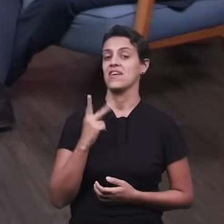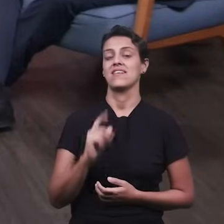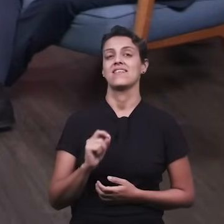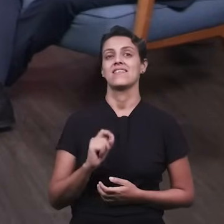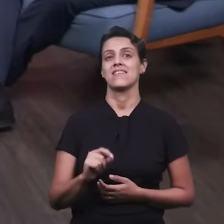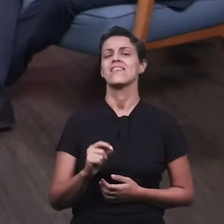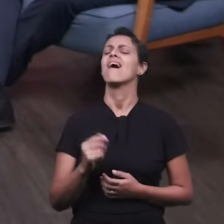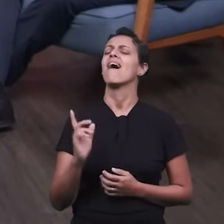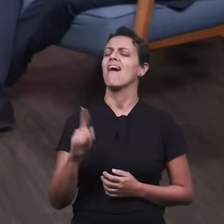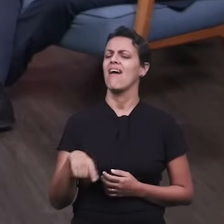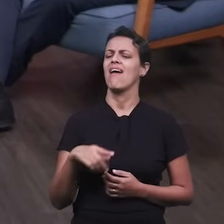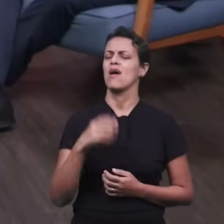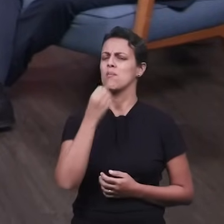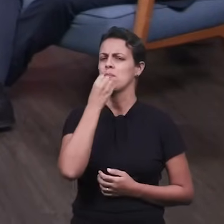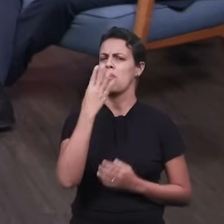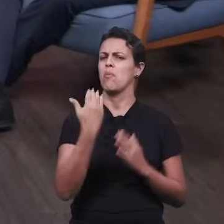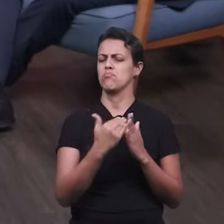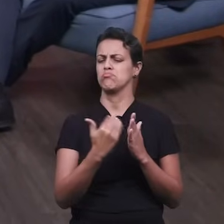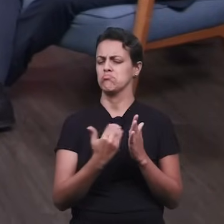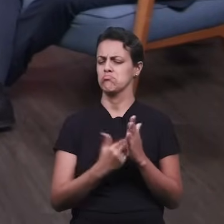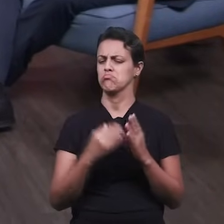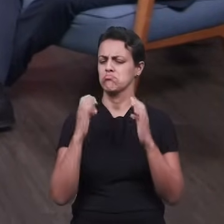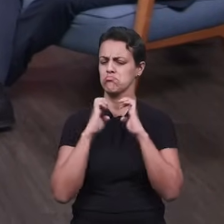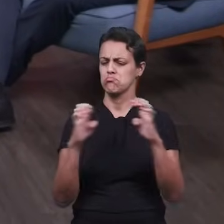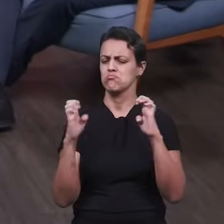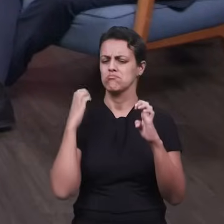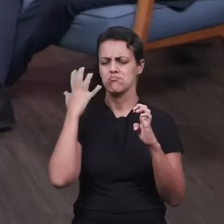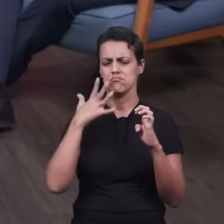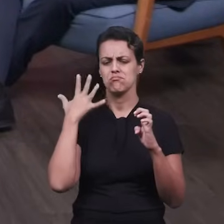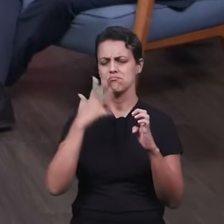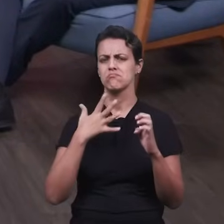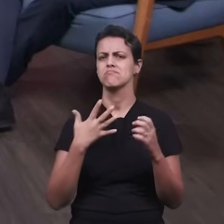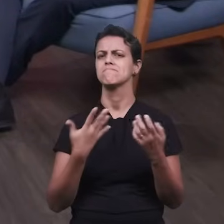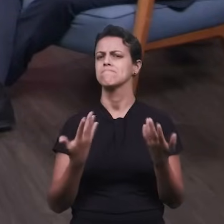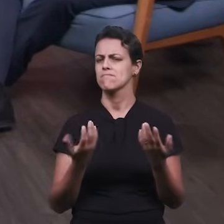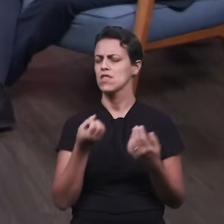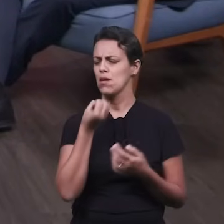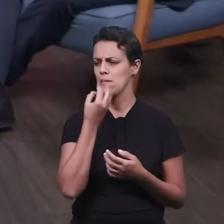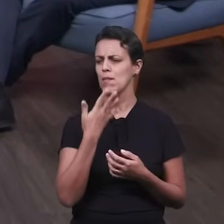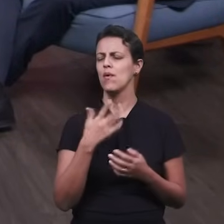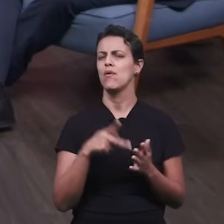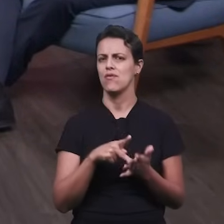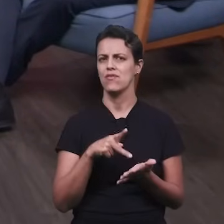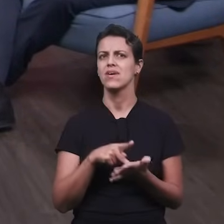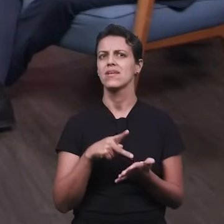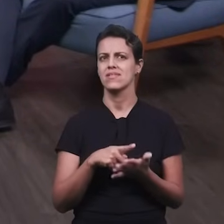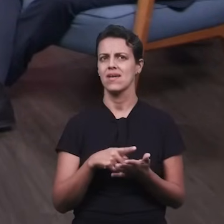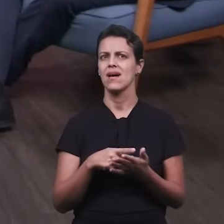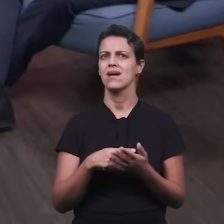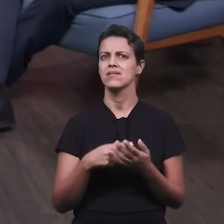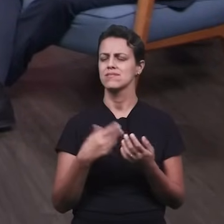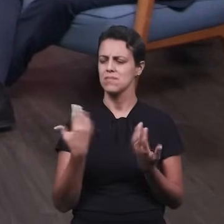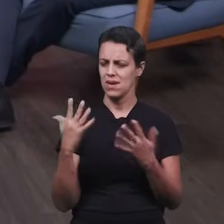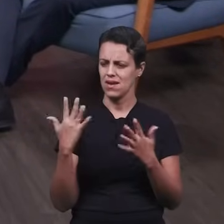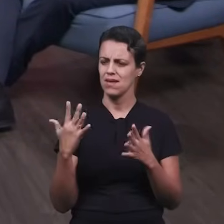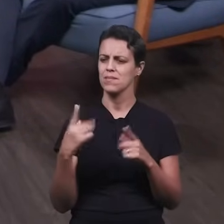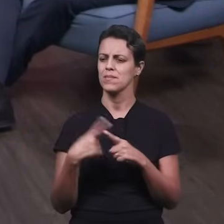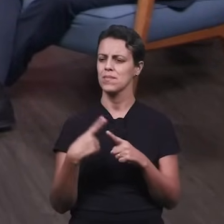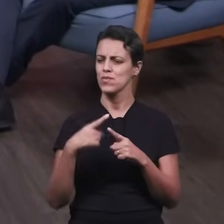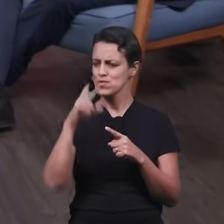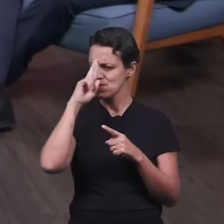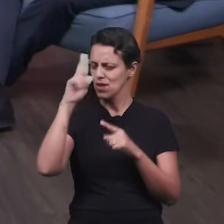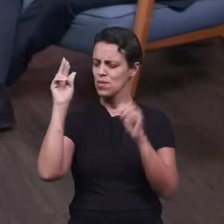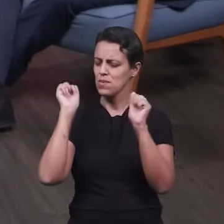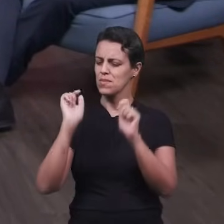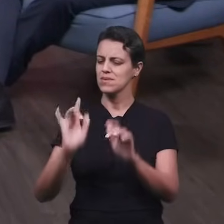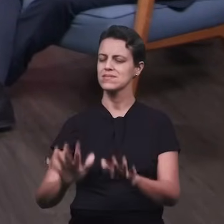o seguinte, eu digo, rapaz, esse programa realmente é muito bom. O programa, é muito agradável. A discussão é aprofundada aqui e eu acho que irmãos estão de parabéns pelo